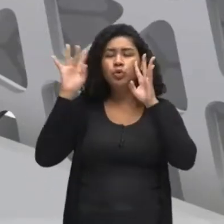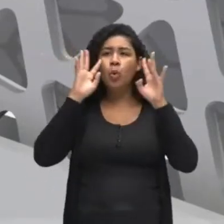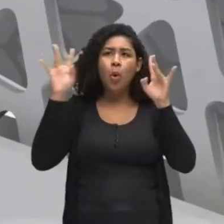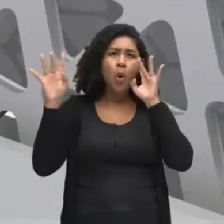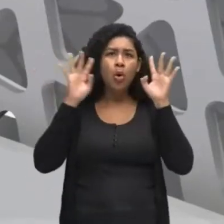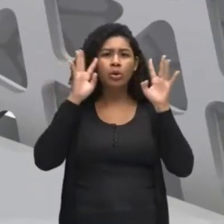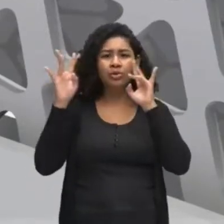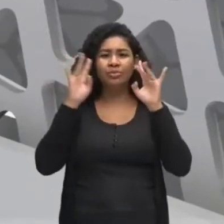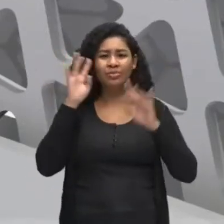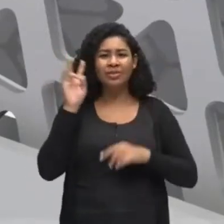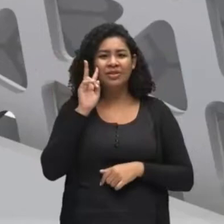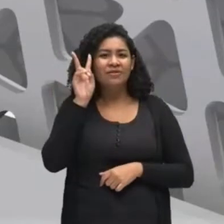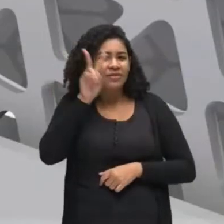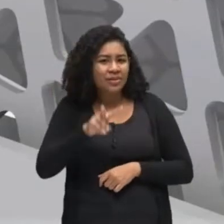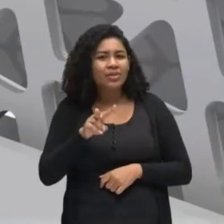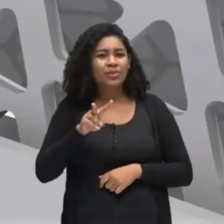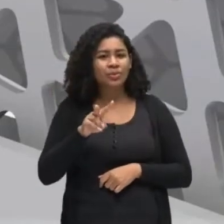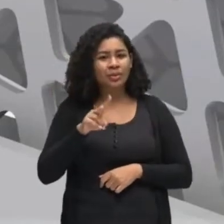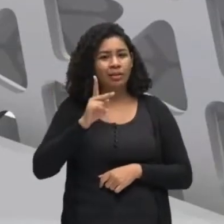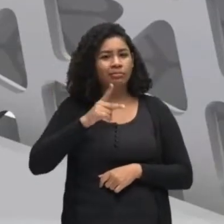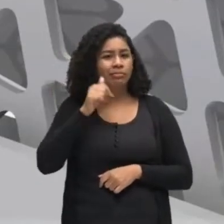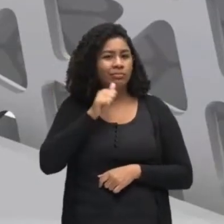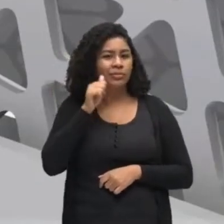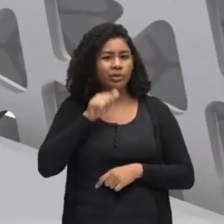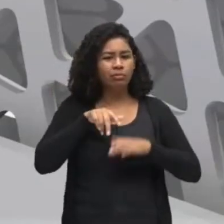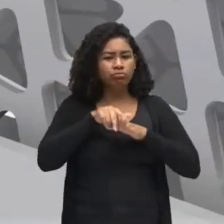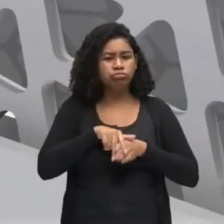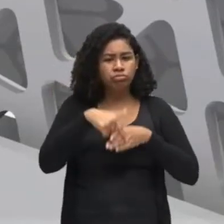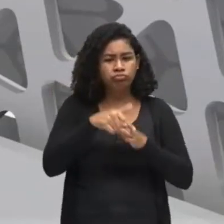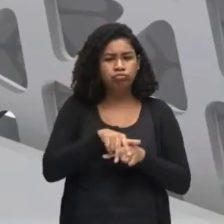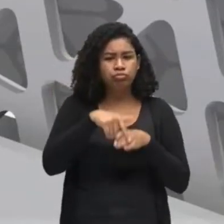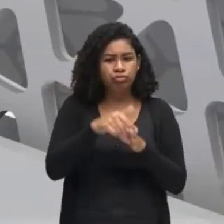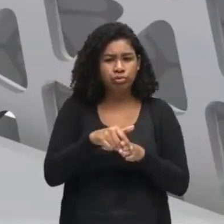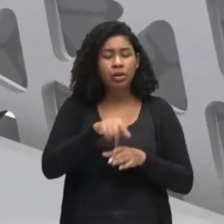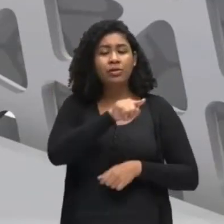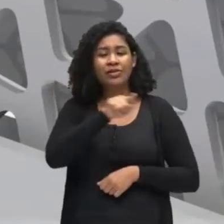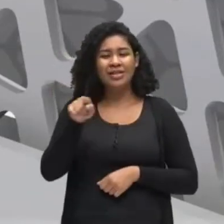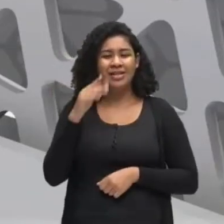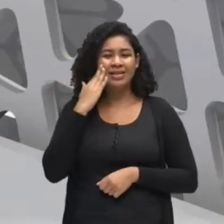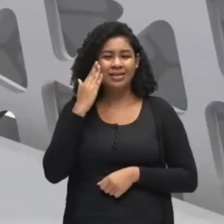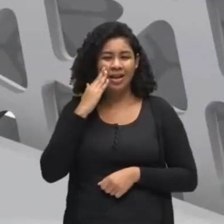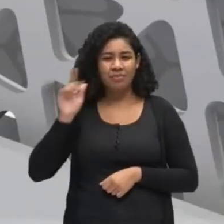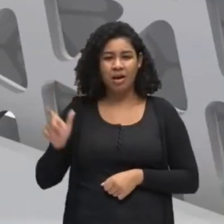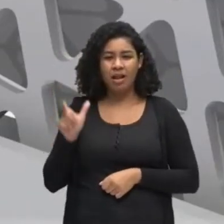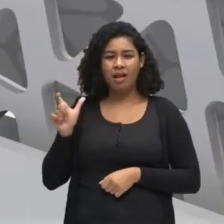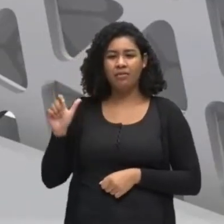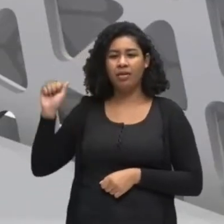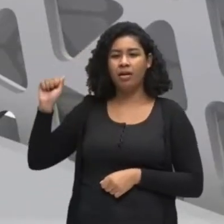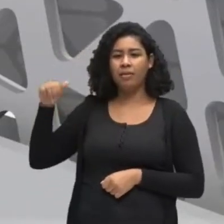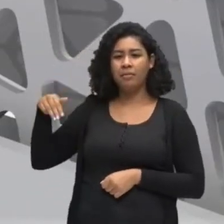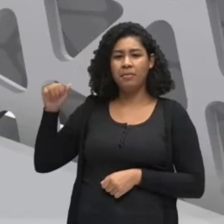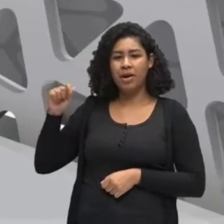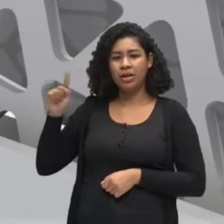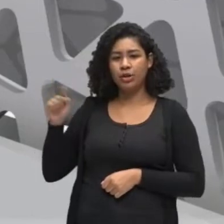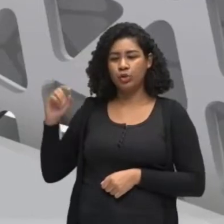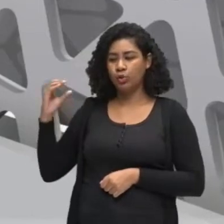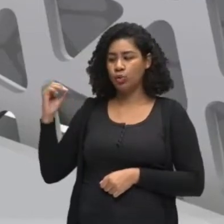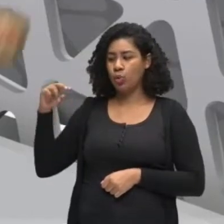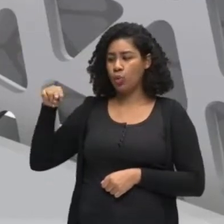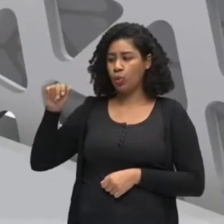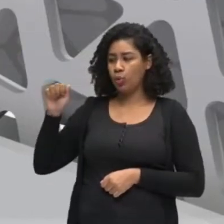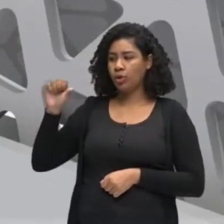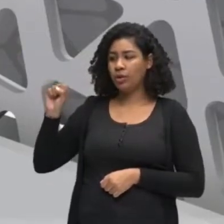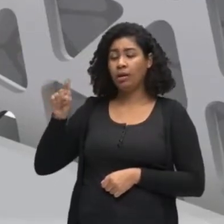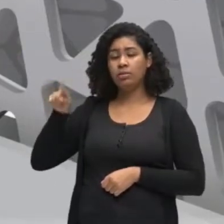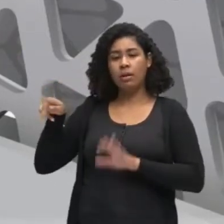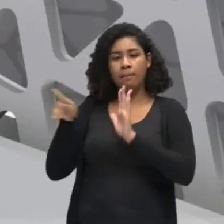visto as Amazonas ali montadas a cavalo. Vocês sabem que, na verdade, a palavra Amazonas ela é de origem grega. Ela está